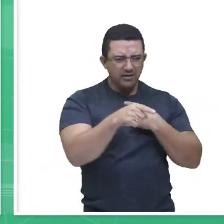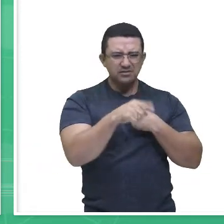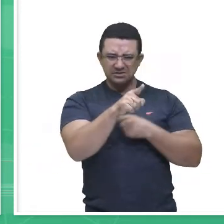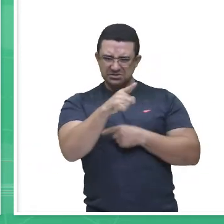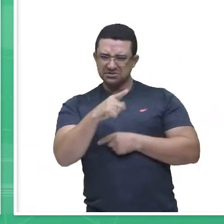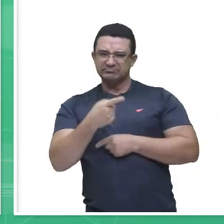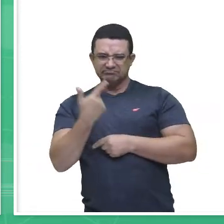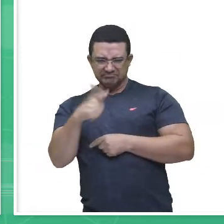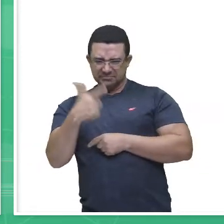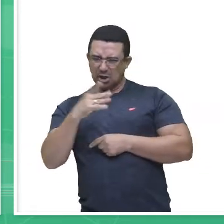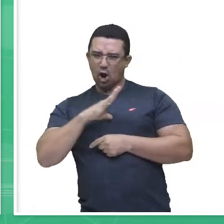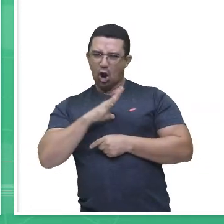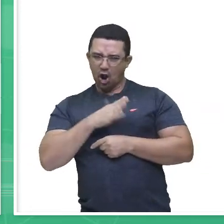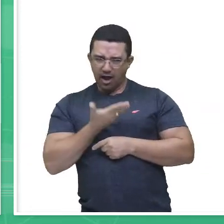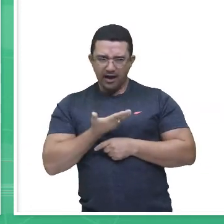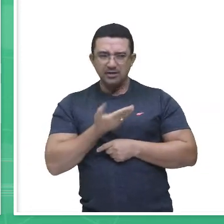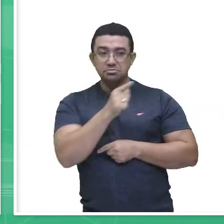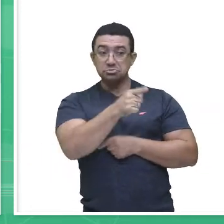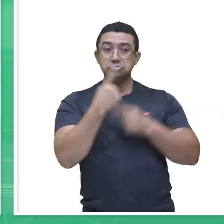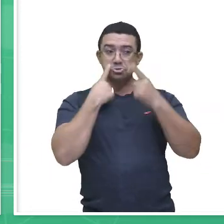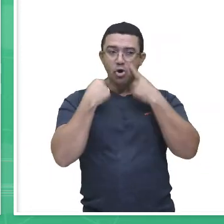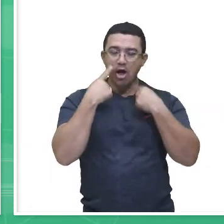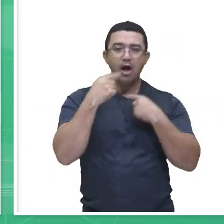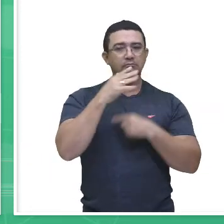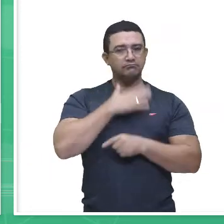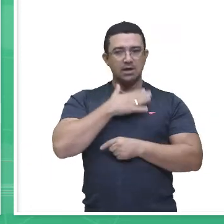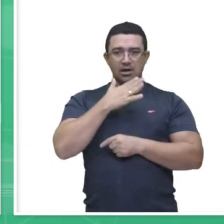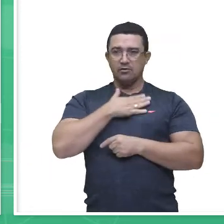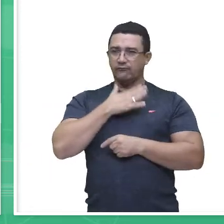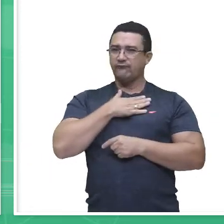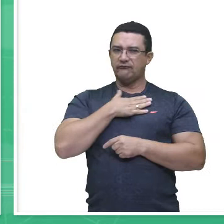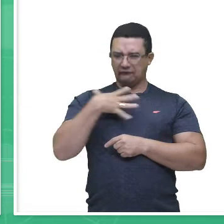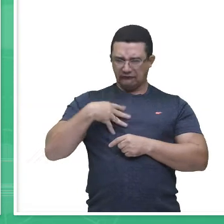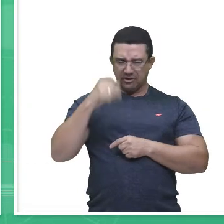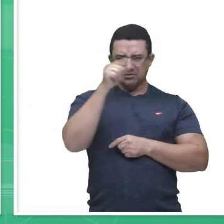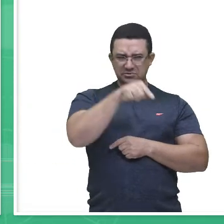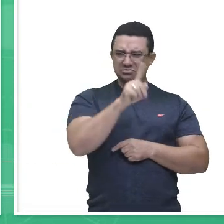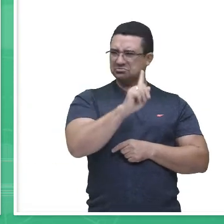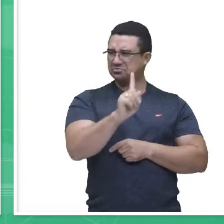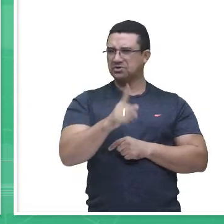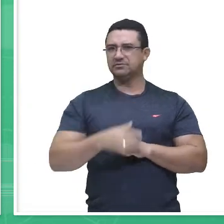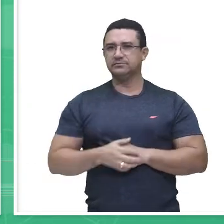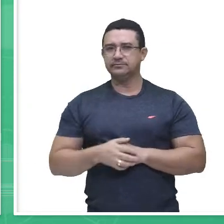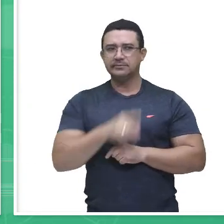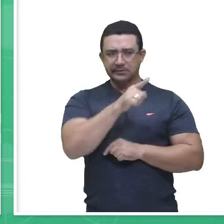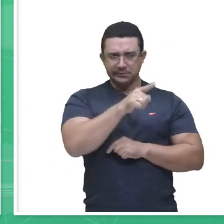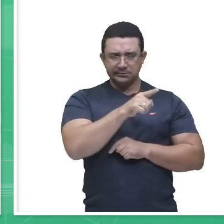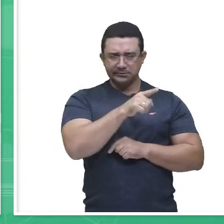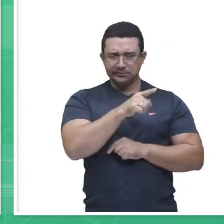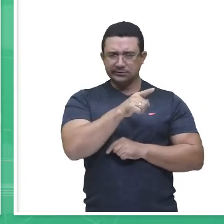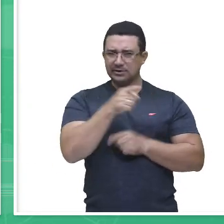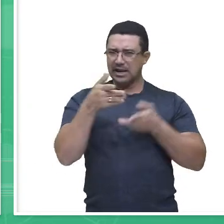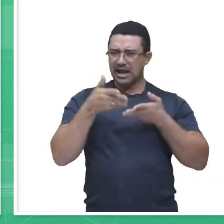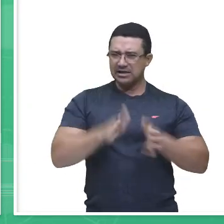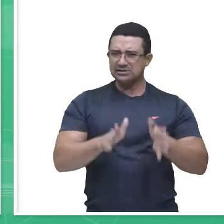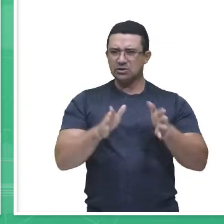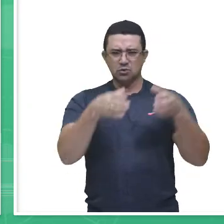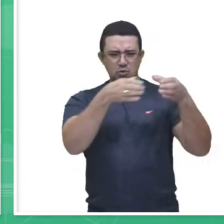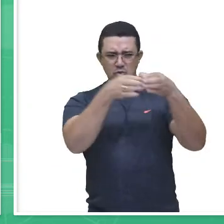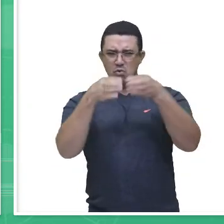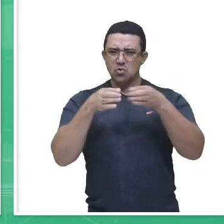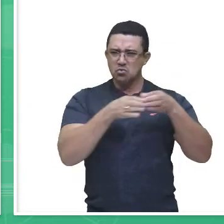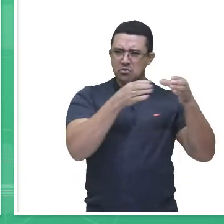covarde do forte, pois choraste, meu filho não és. Possa tu descender, maldito, de uma tribo de